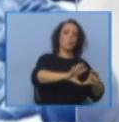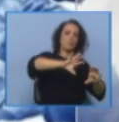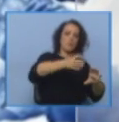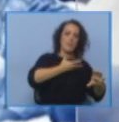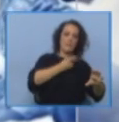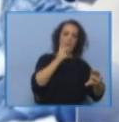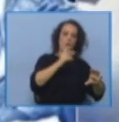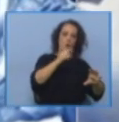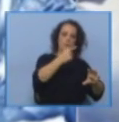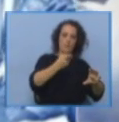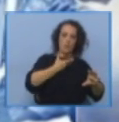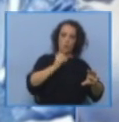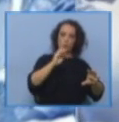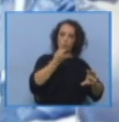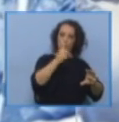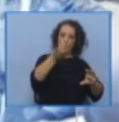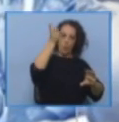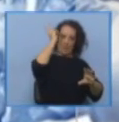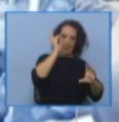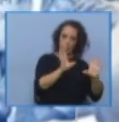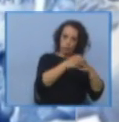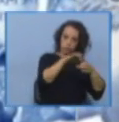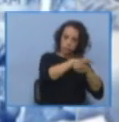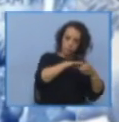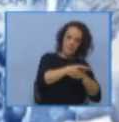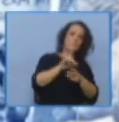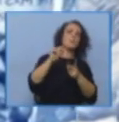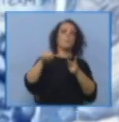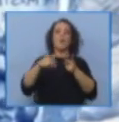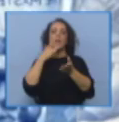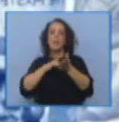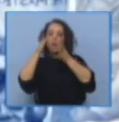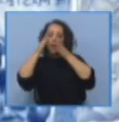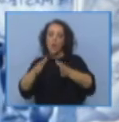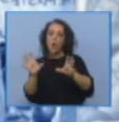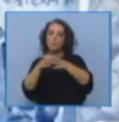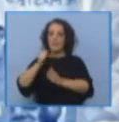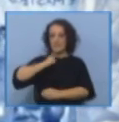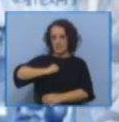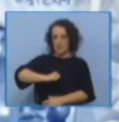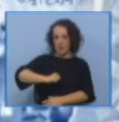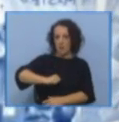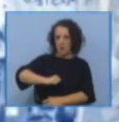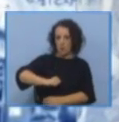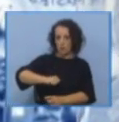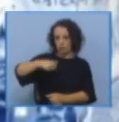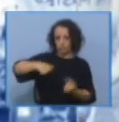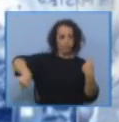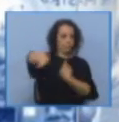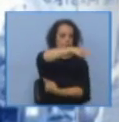do Sul, nos Estados Unidos. Também, o livro também olha a realidade da comunidade cigana, não é? Entre